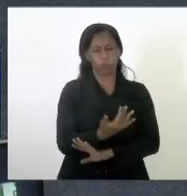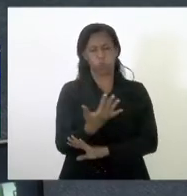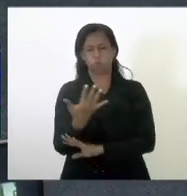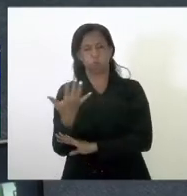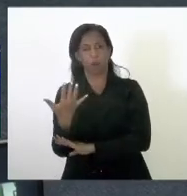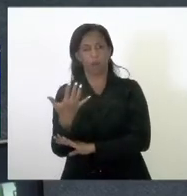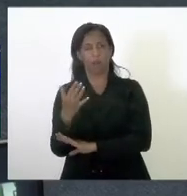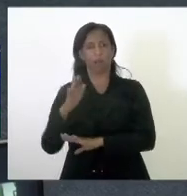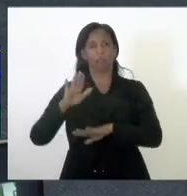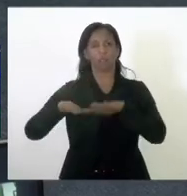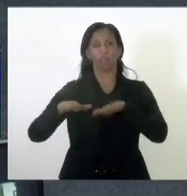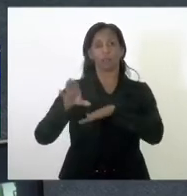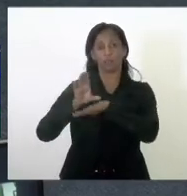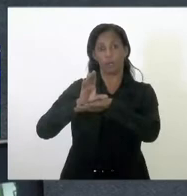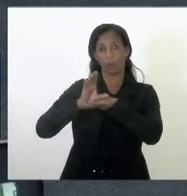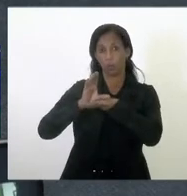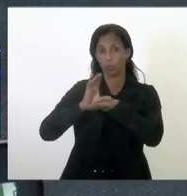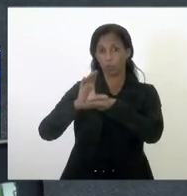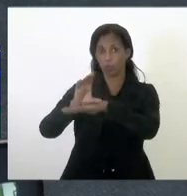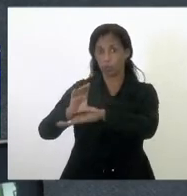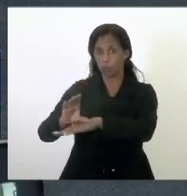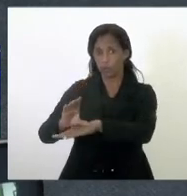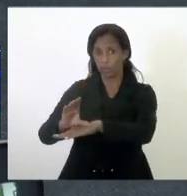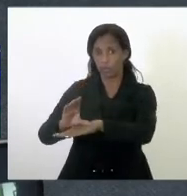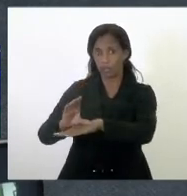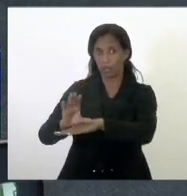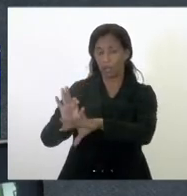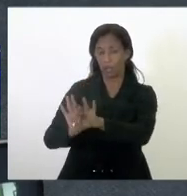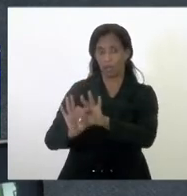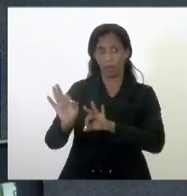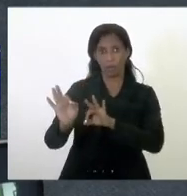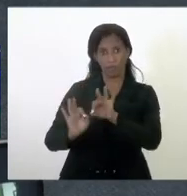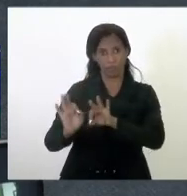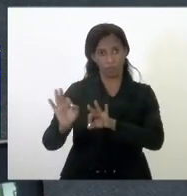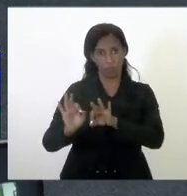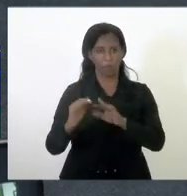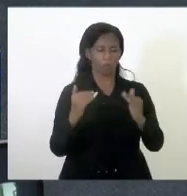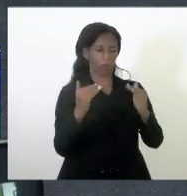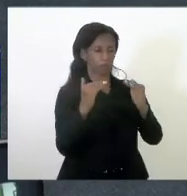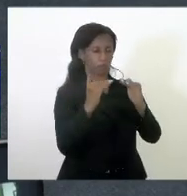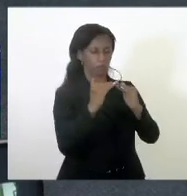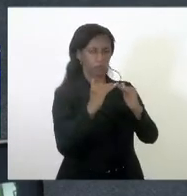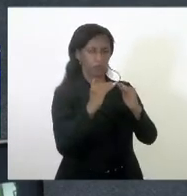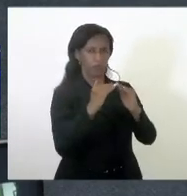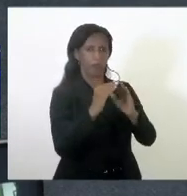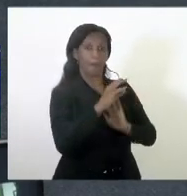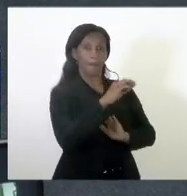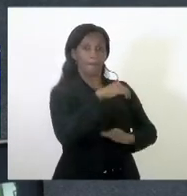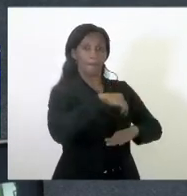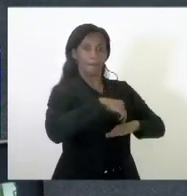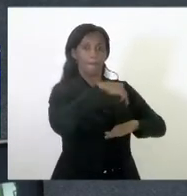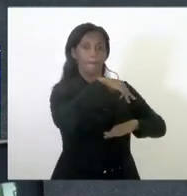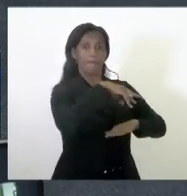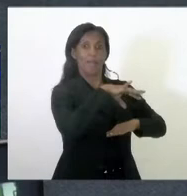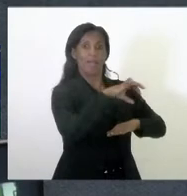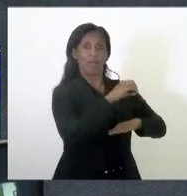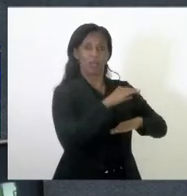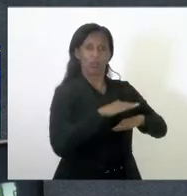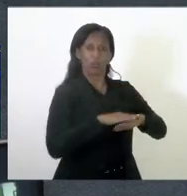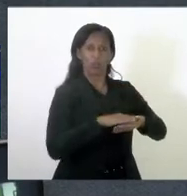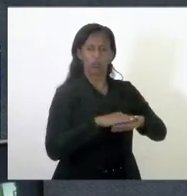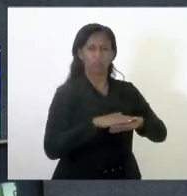tanto pela constitucionalidade na forma, quanto favorável no mérito,